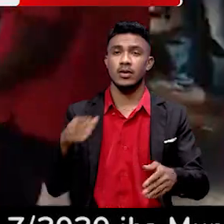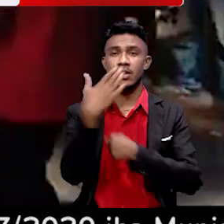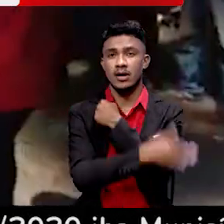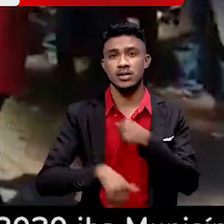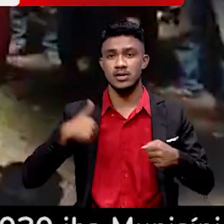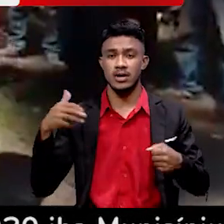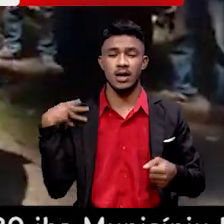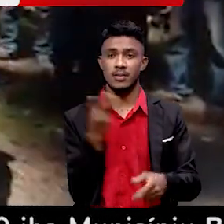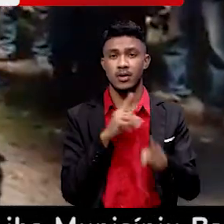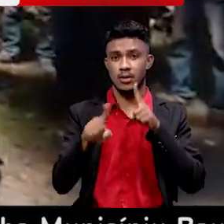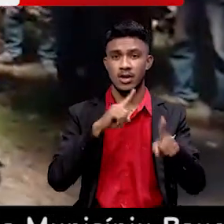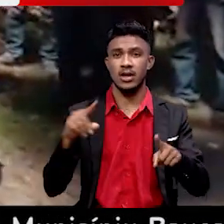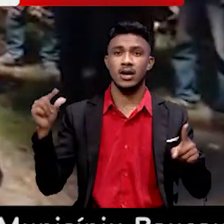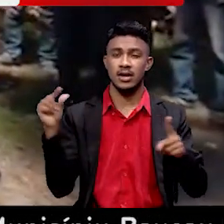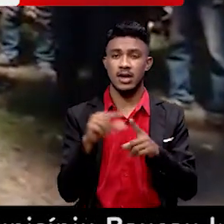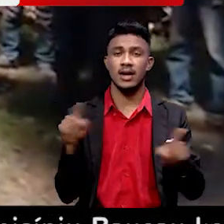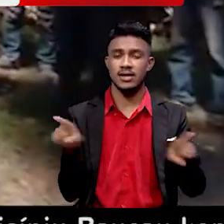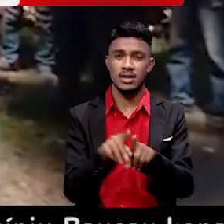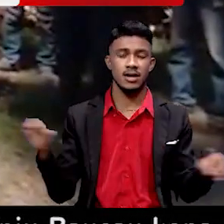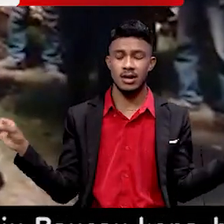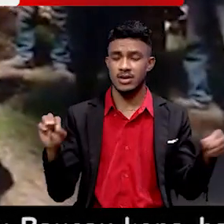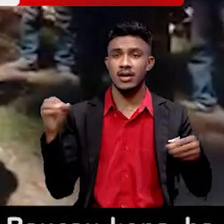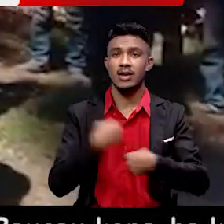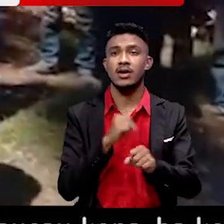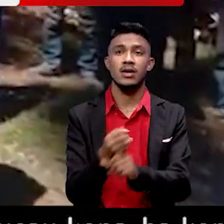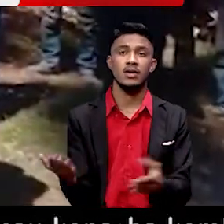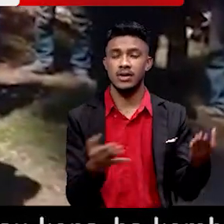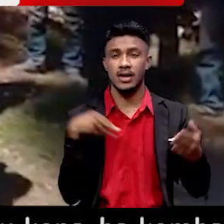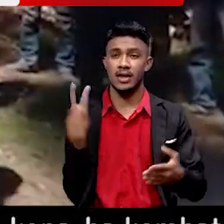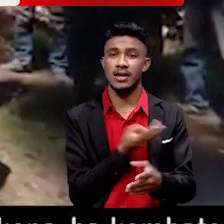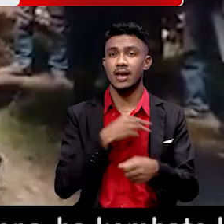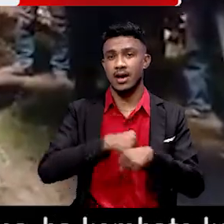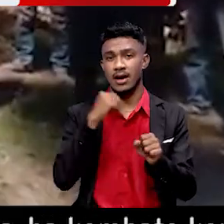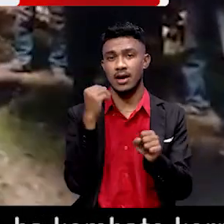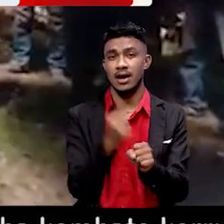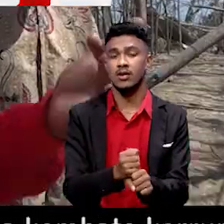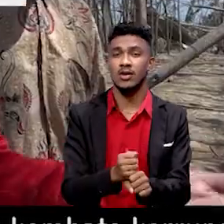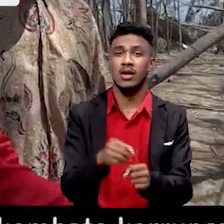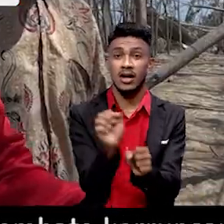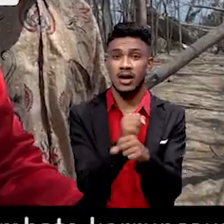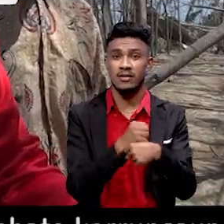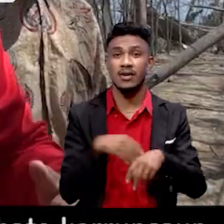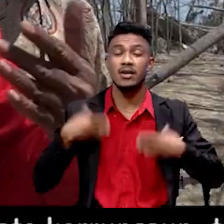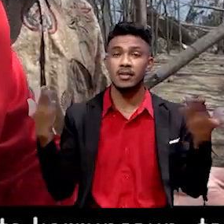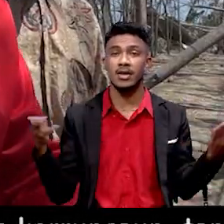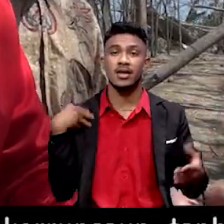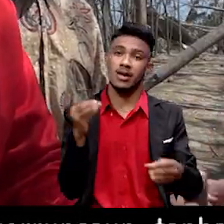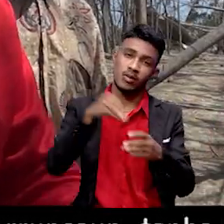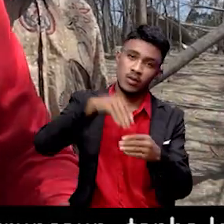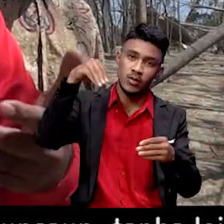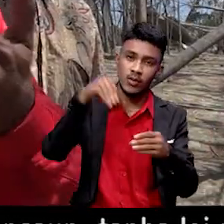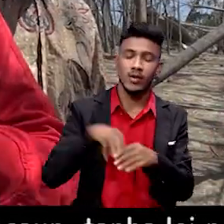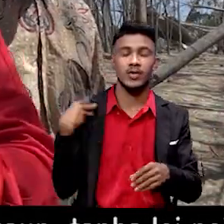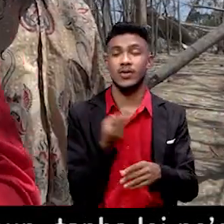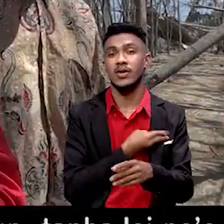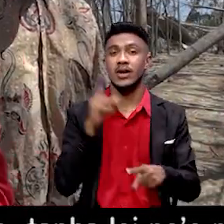colher nessa, né? Lá só tem impede café, com tudo. Mas bem, e tá alunetic bar, café, né? E tá curianetic bar, colheta itania bar,